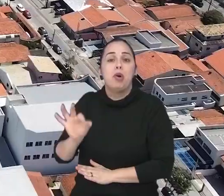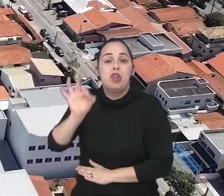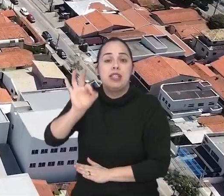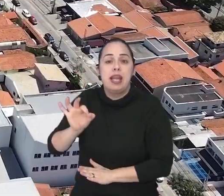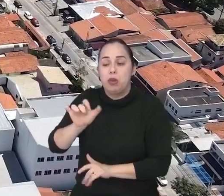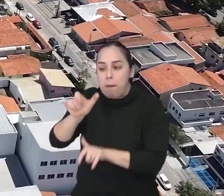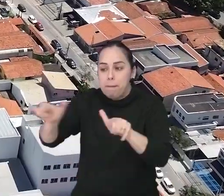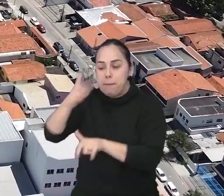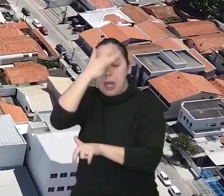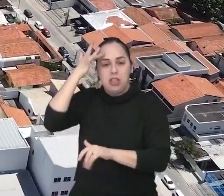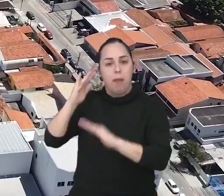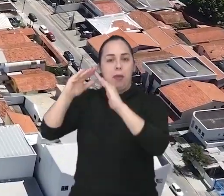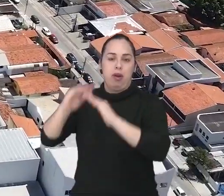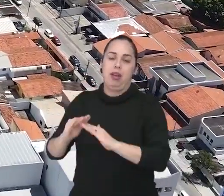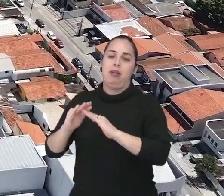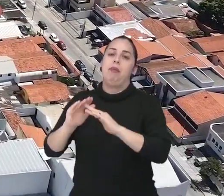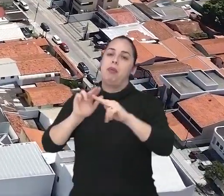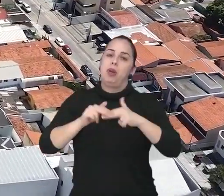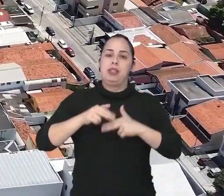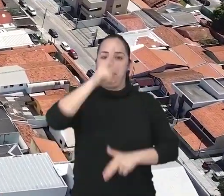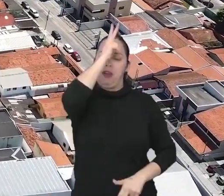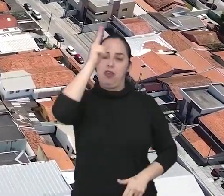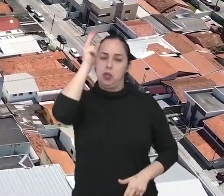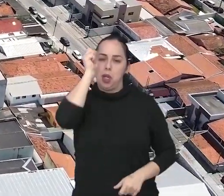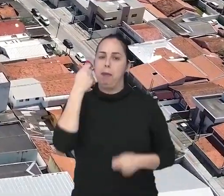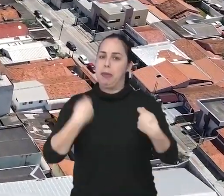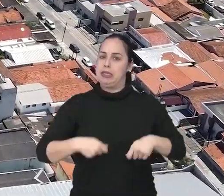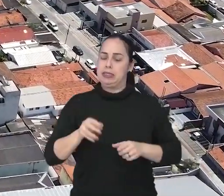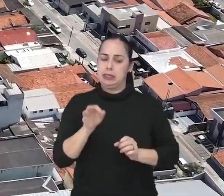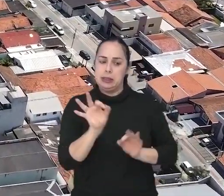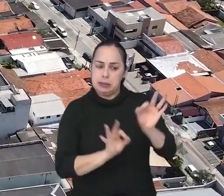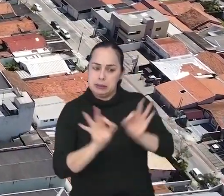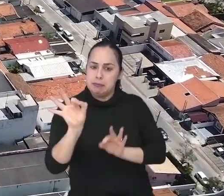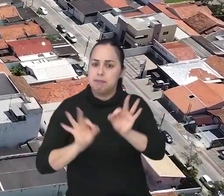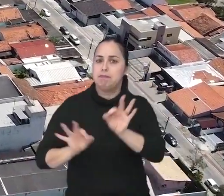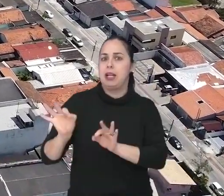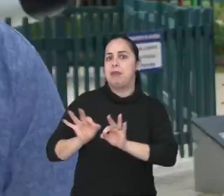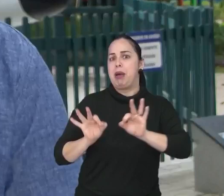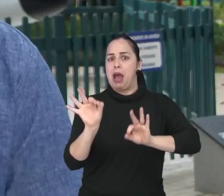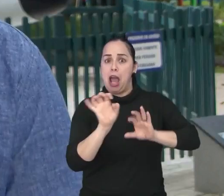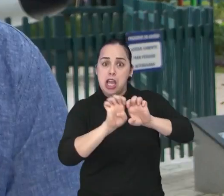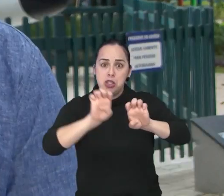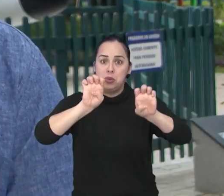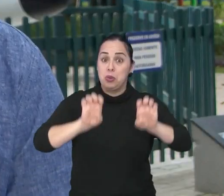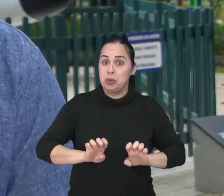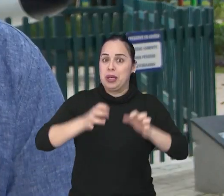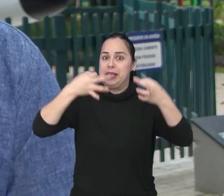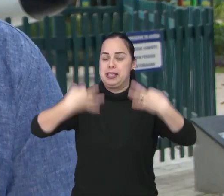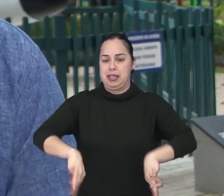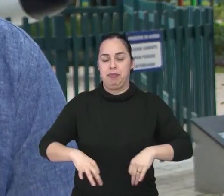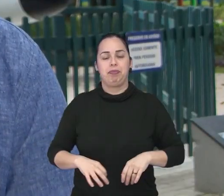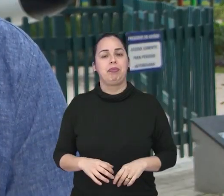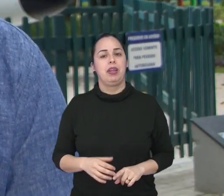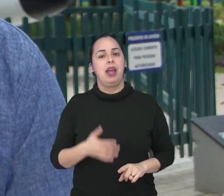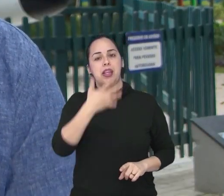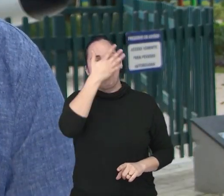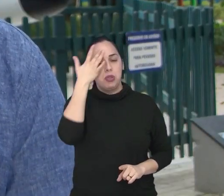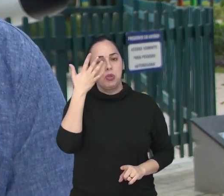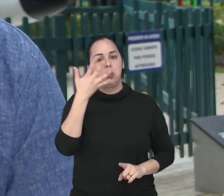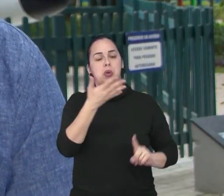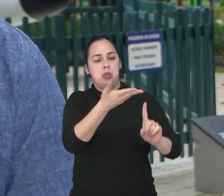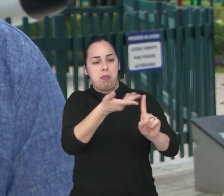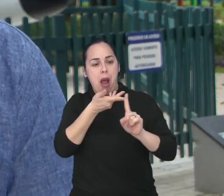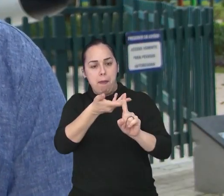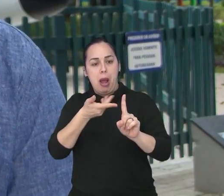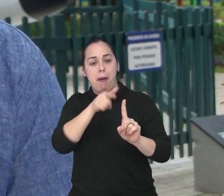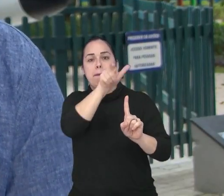10,71%, o que exige do poder público planejamento e investimento em infraestrutura. São José acaba atraindo muitas